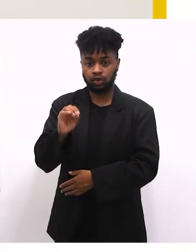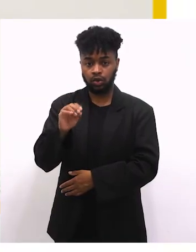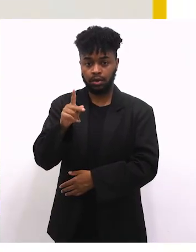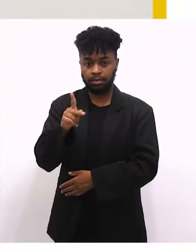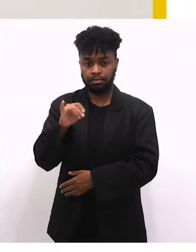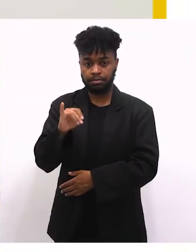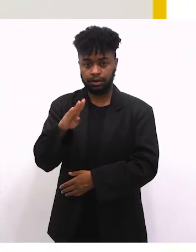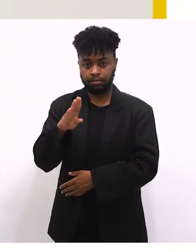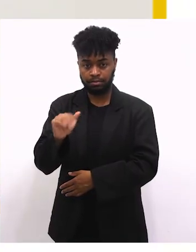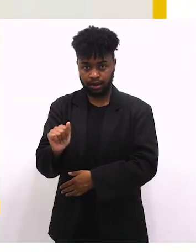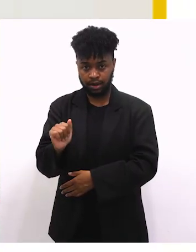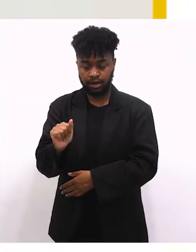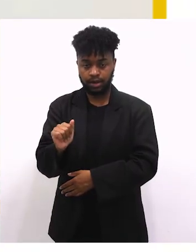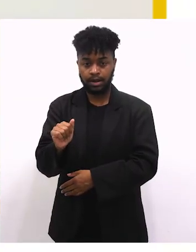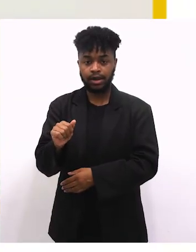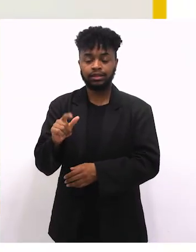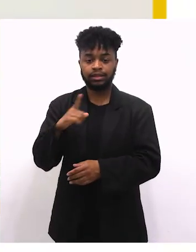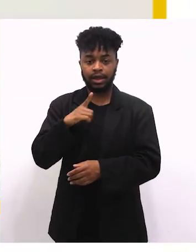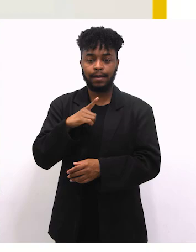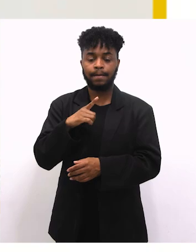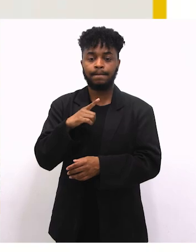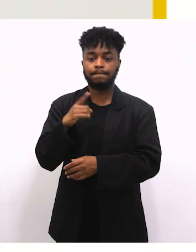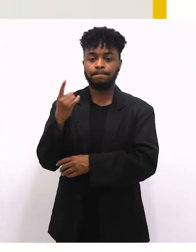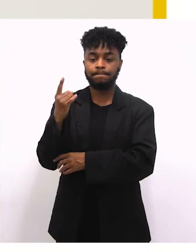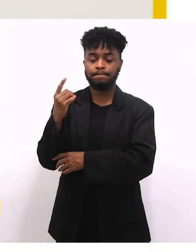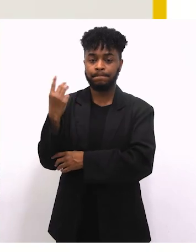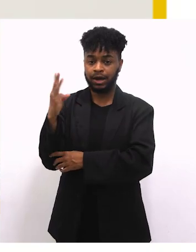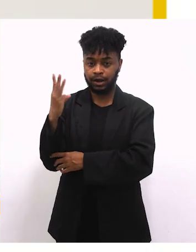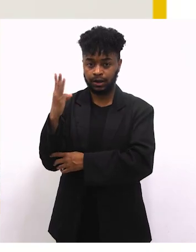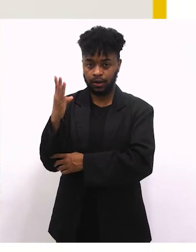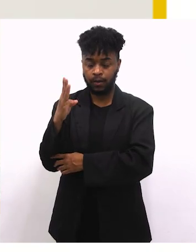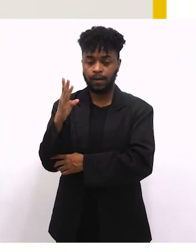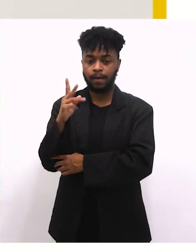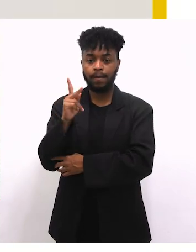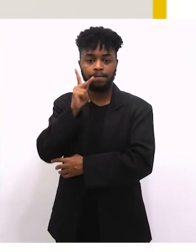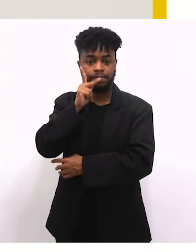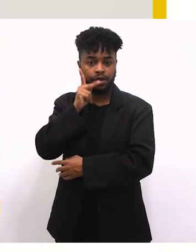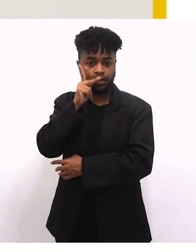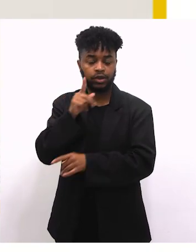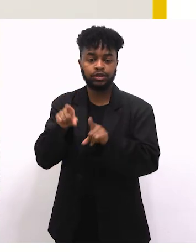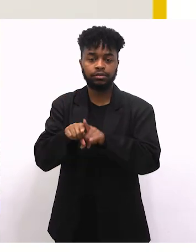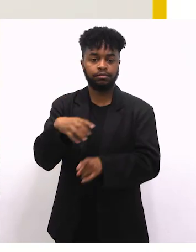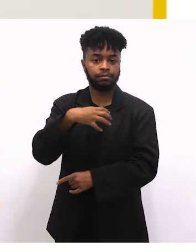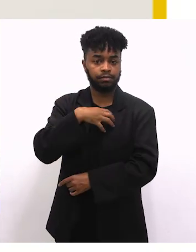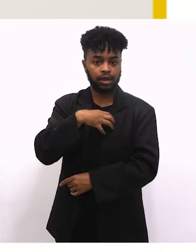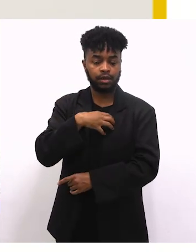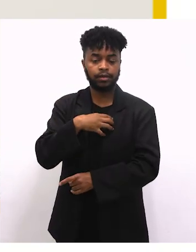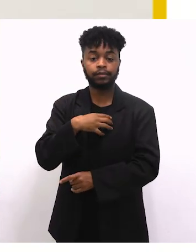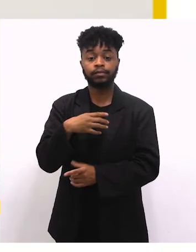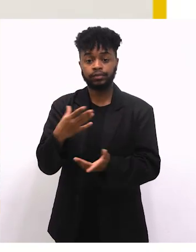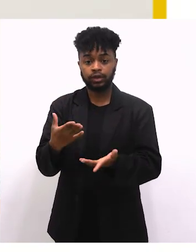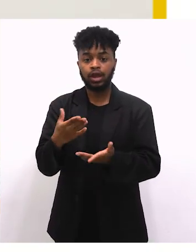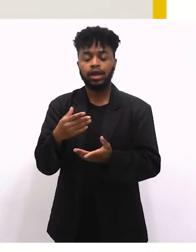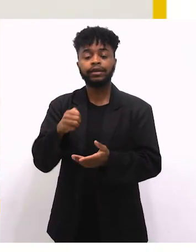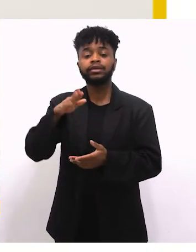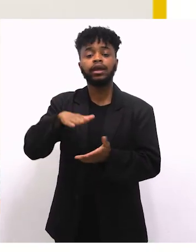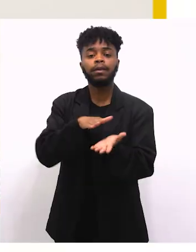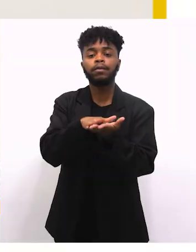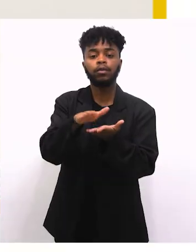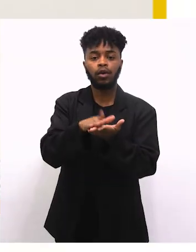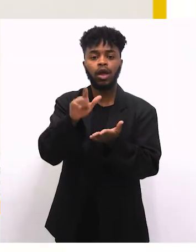Matopiba, que é entre o Maranhão, Piauí e a Bahia. E a fonte é do Ministério